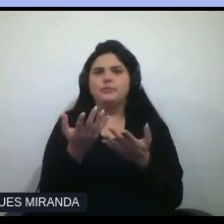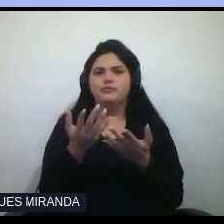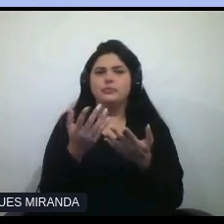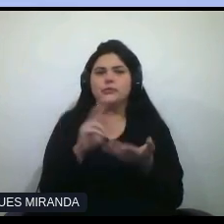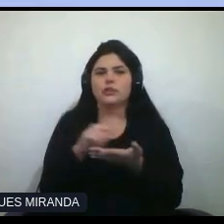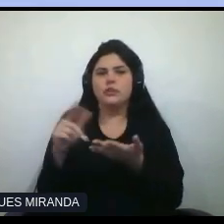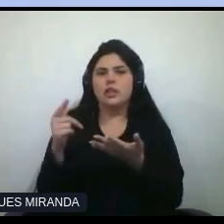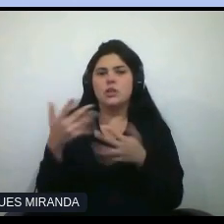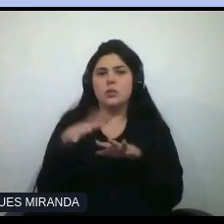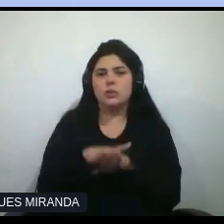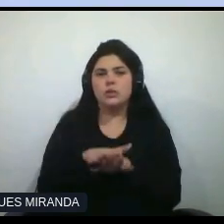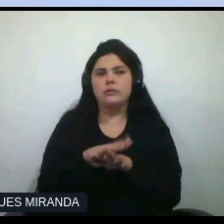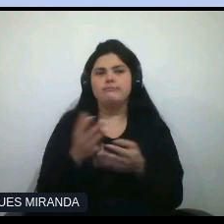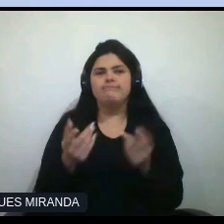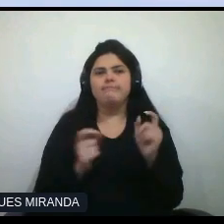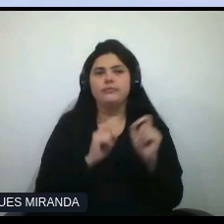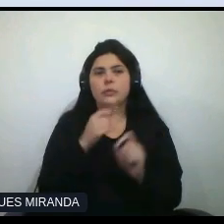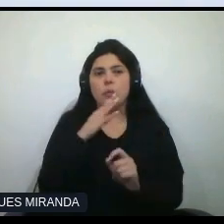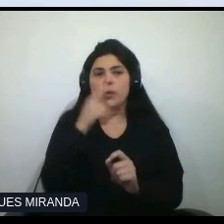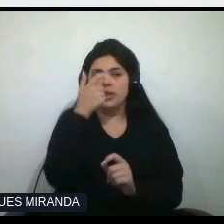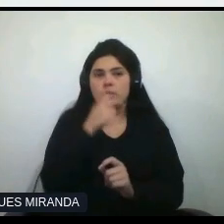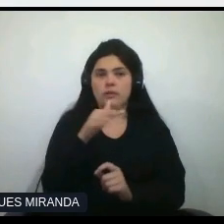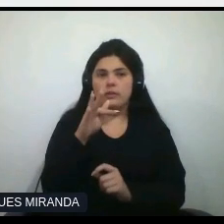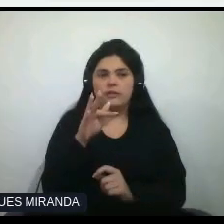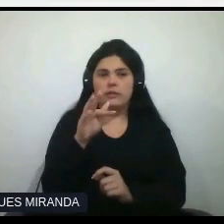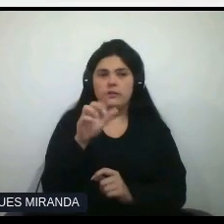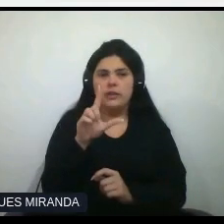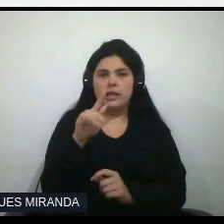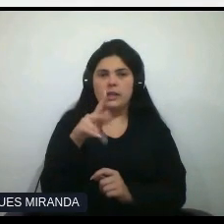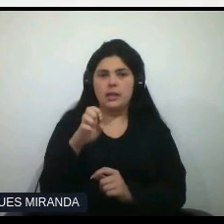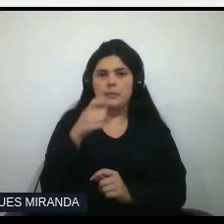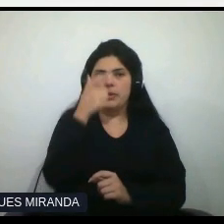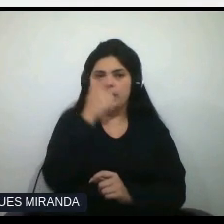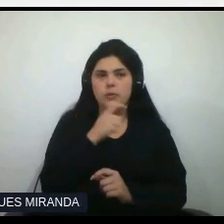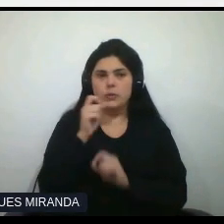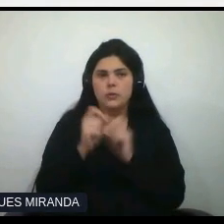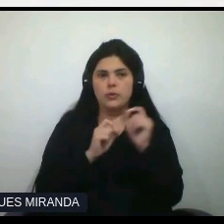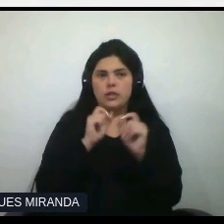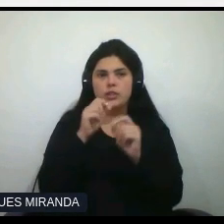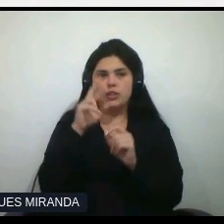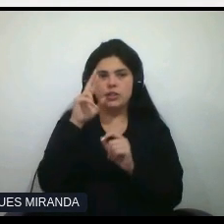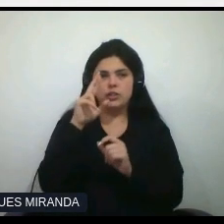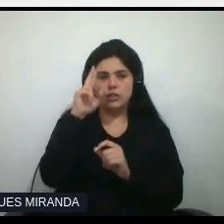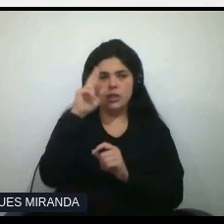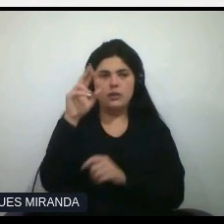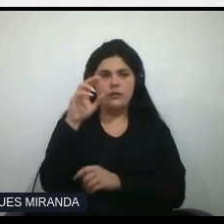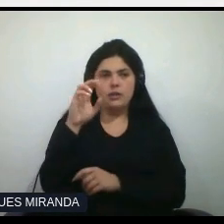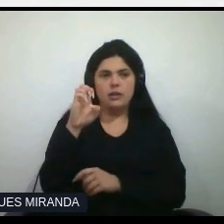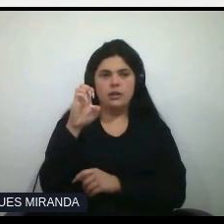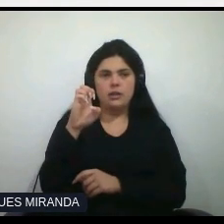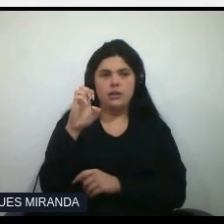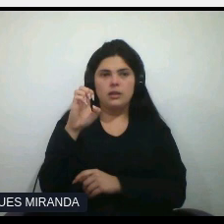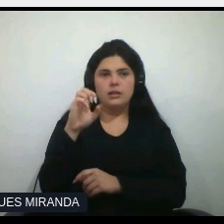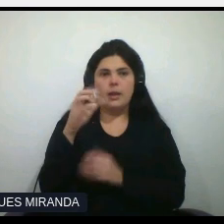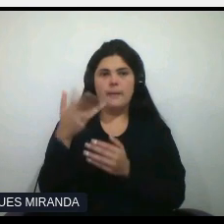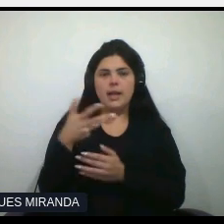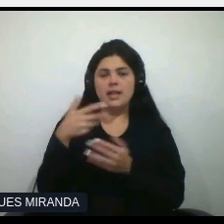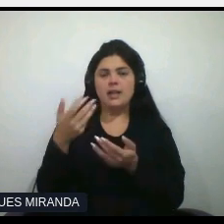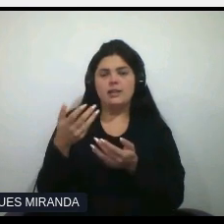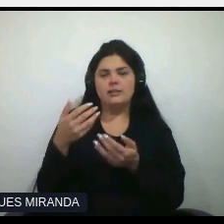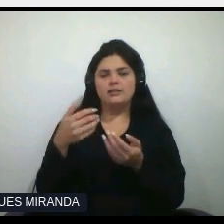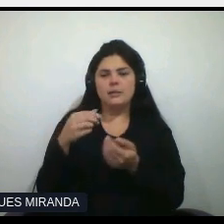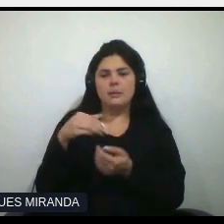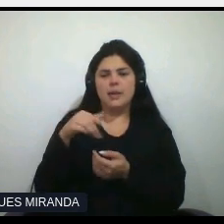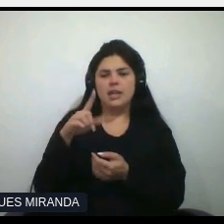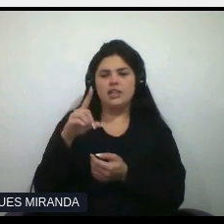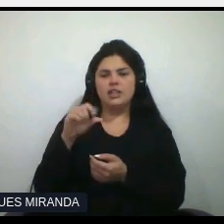né? Para quem não me conhece, meu nome é Felipe Oliveira, eu sou founder e CEO da Mindset Ágil, somos uma empresa de consultoria e treinamentos